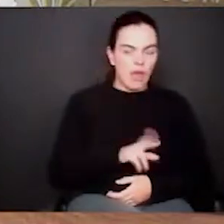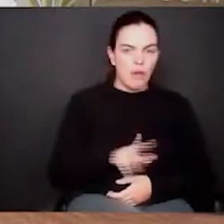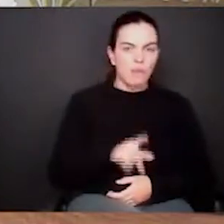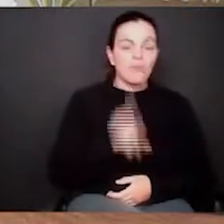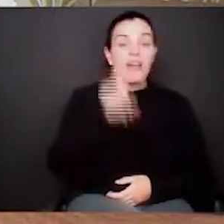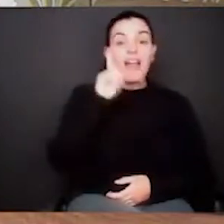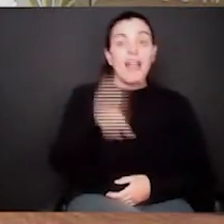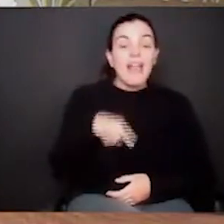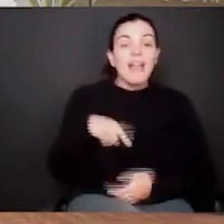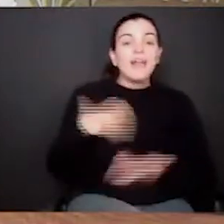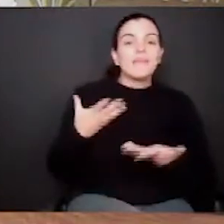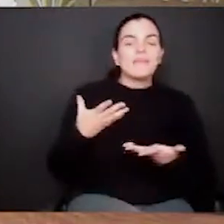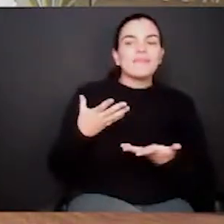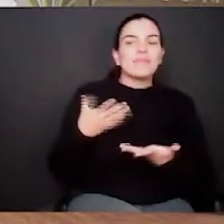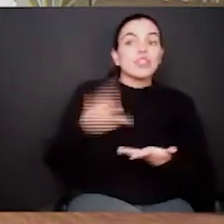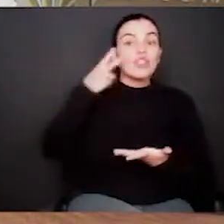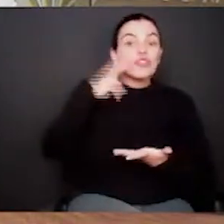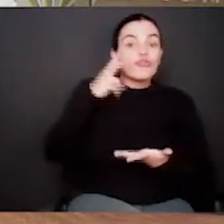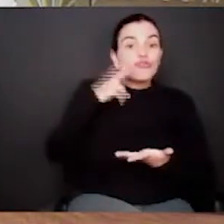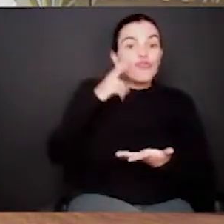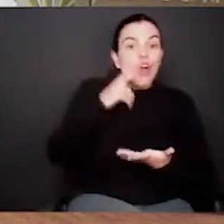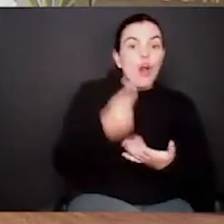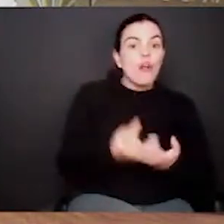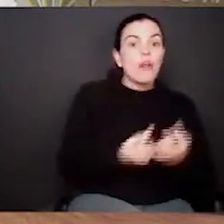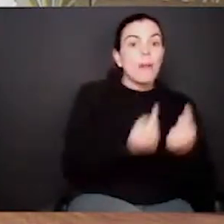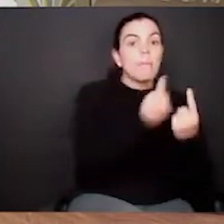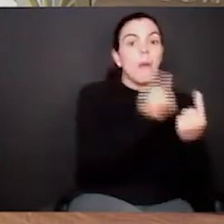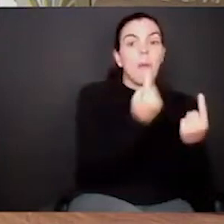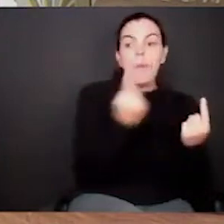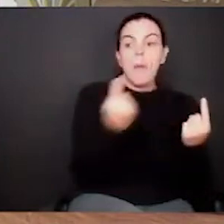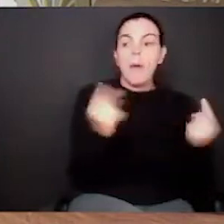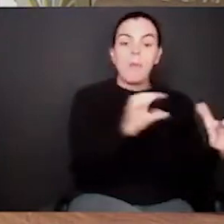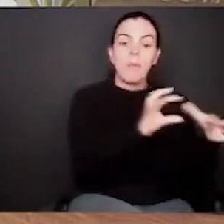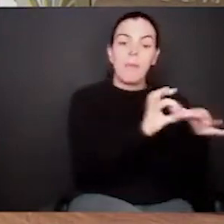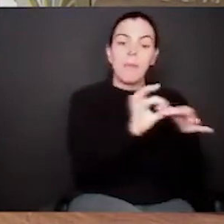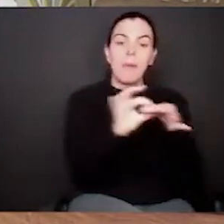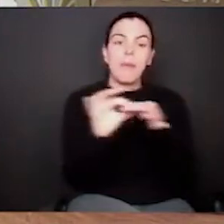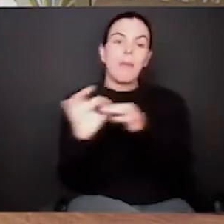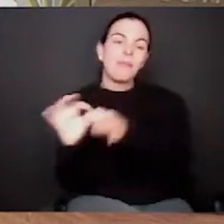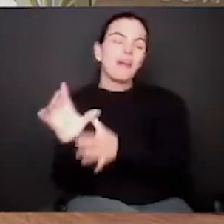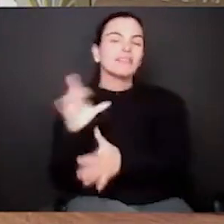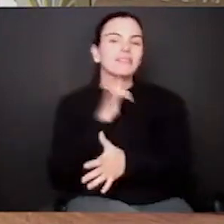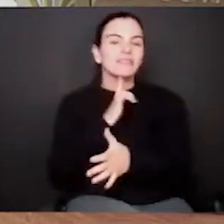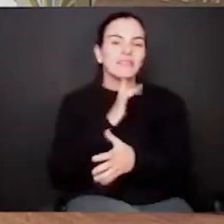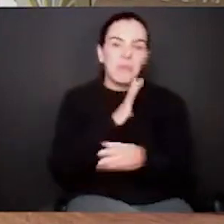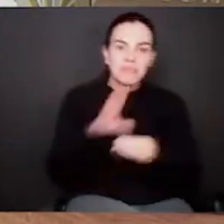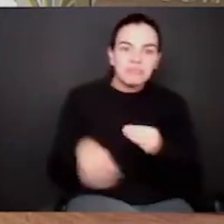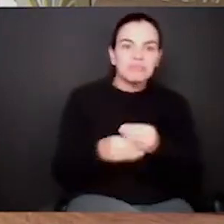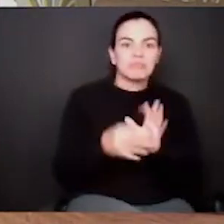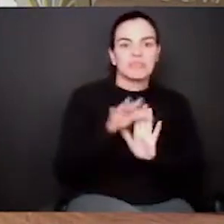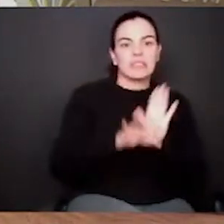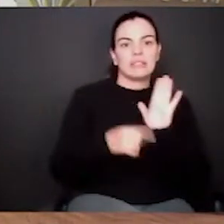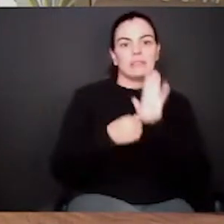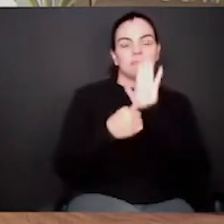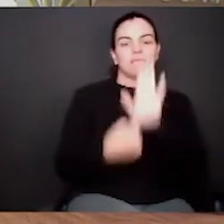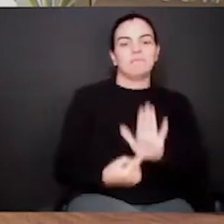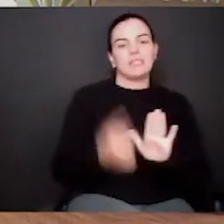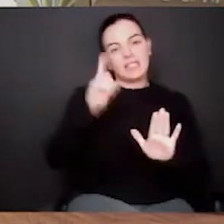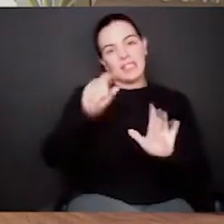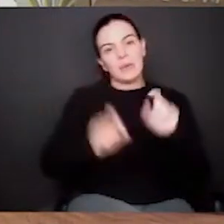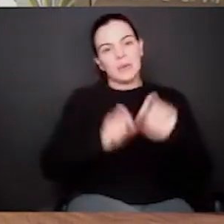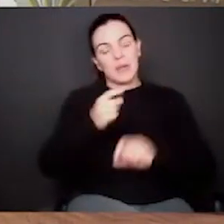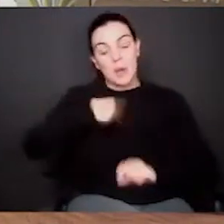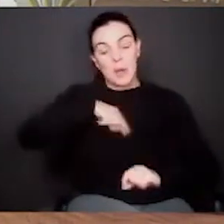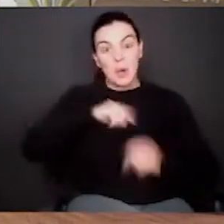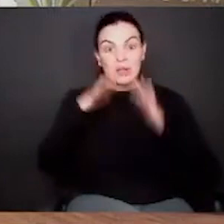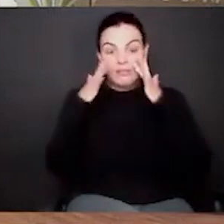precisamos, esse é um paradigma crescente, e já não era sem tempo, nos preocupar com a nossa criança. A nossa